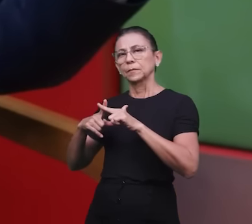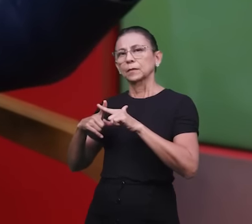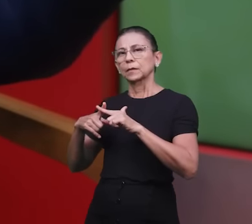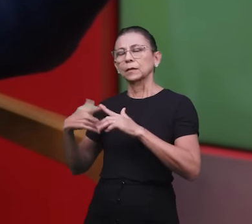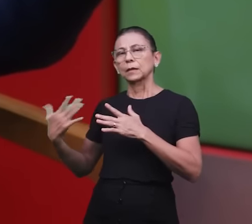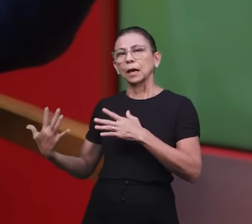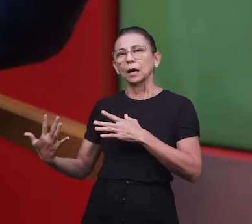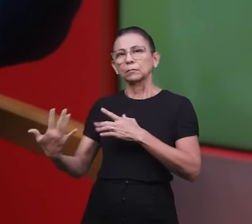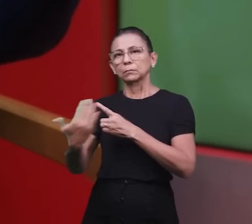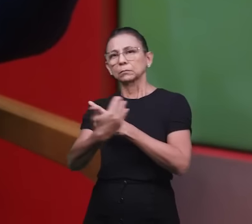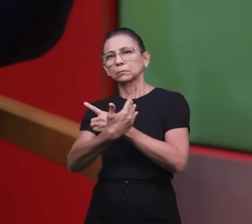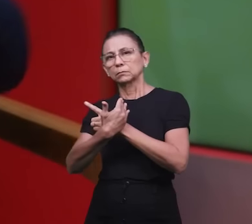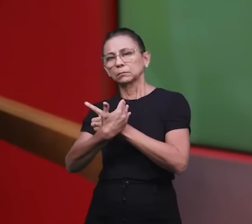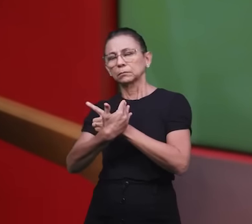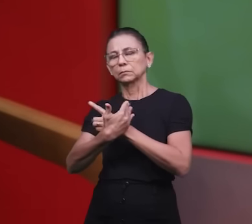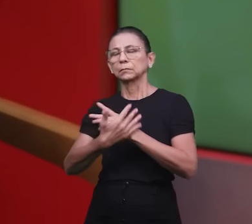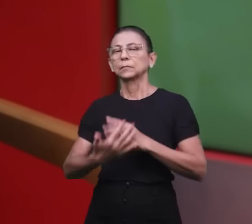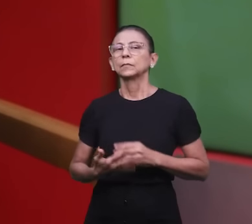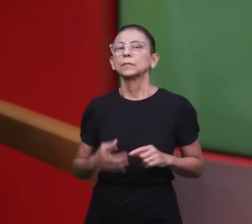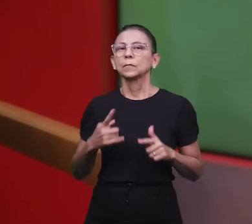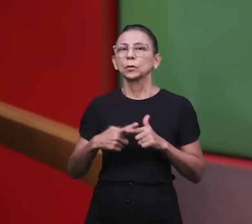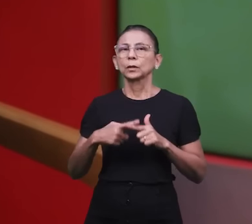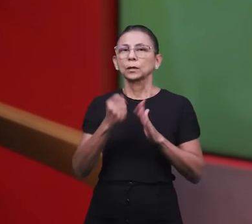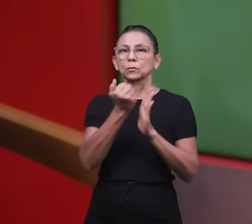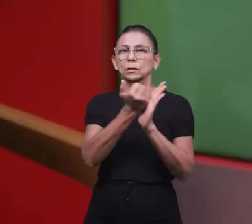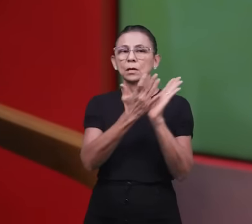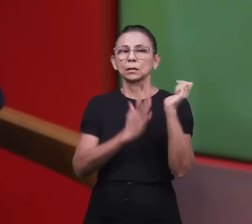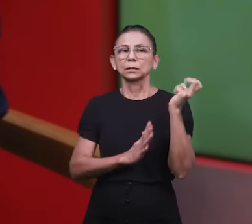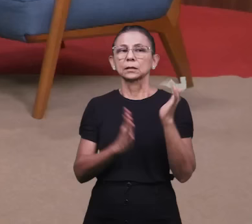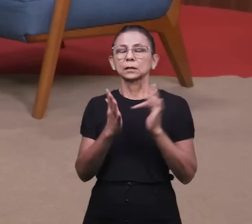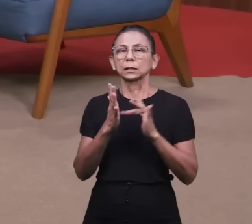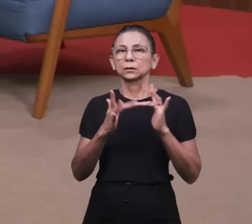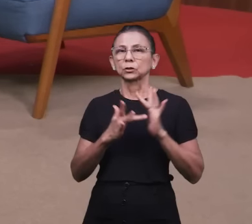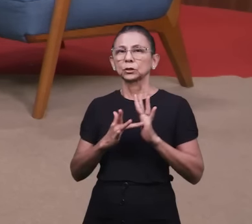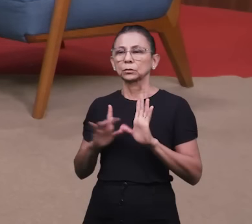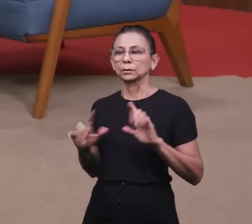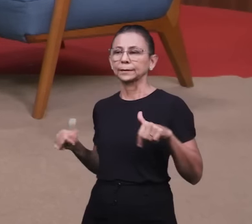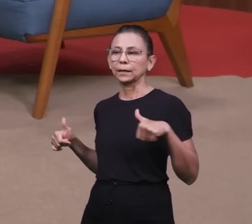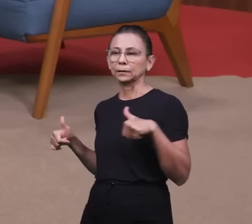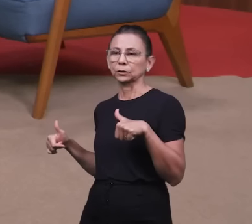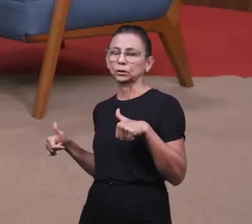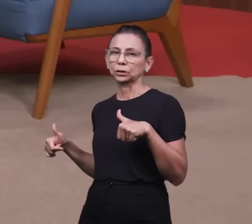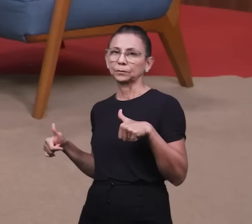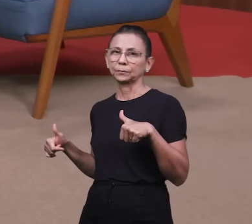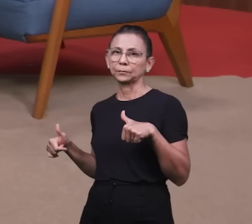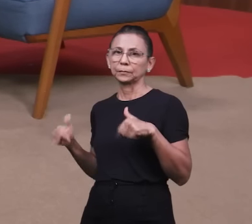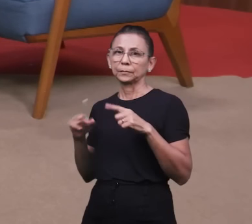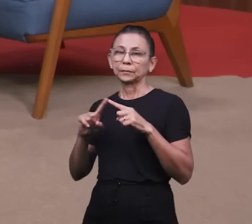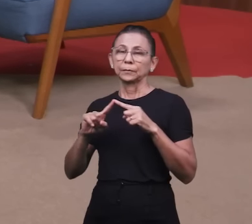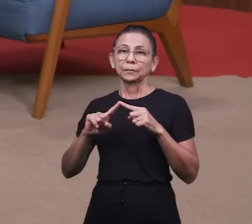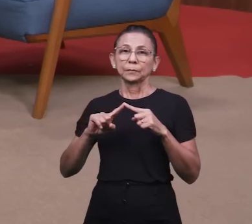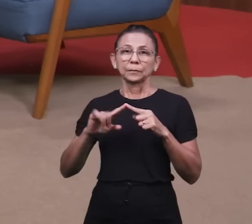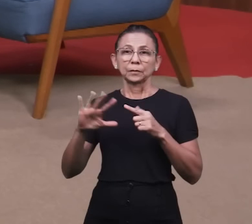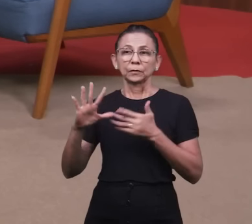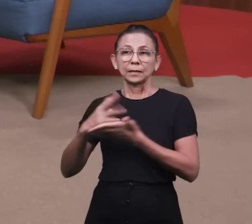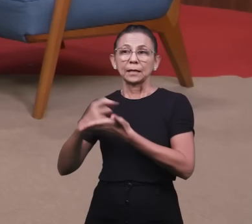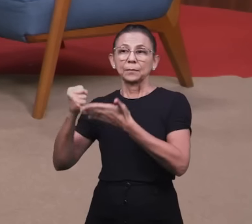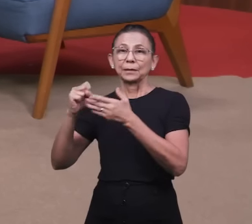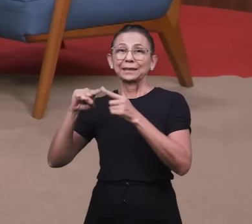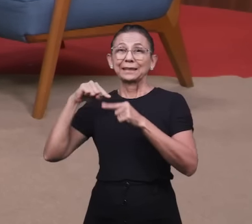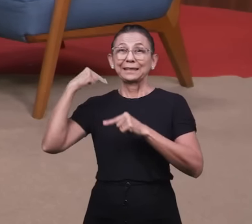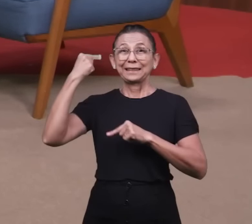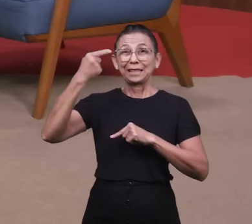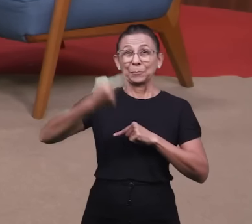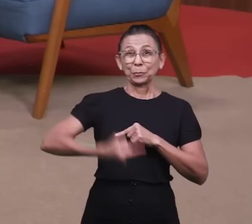de Jesus e virá um tempo muito pior que é da grande tribulação mas aí a igreja vai embora antes junto com o Espírito